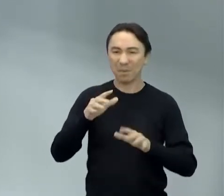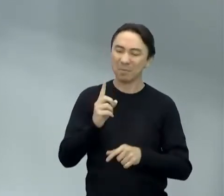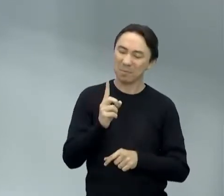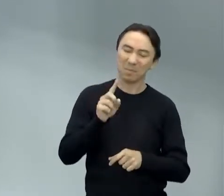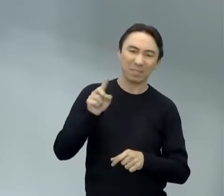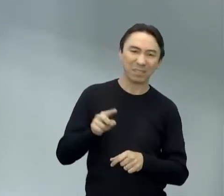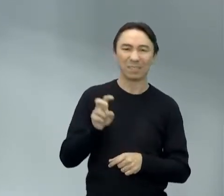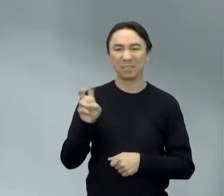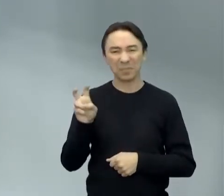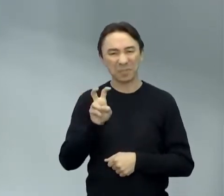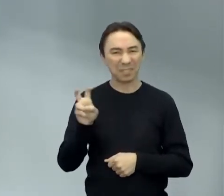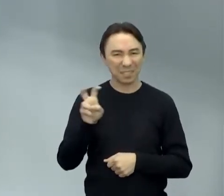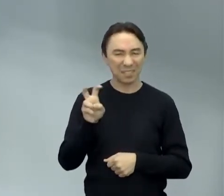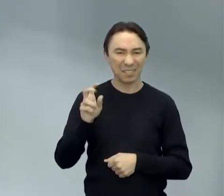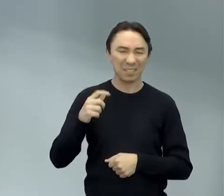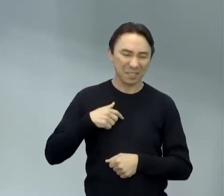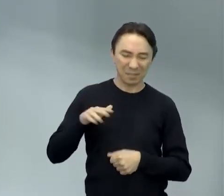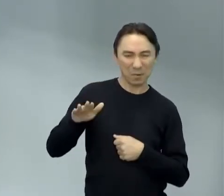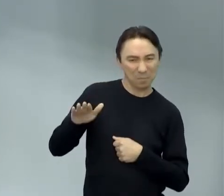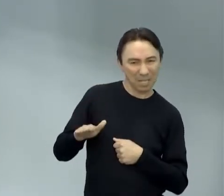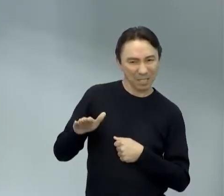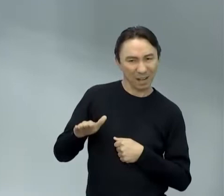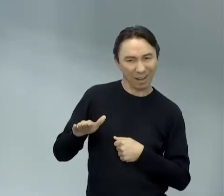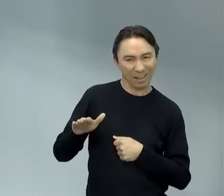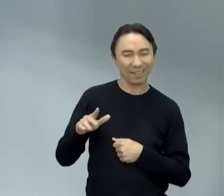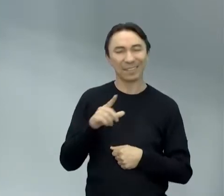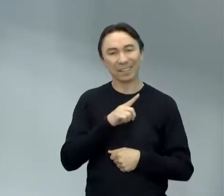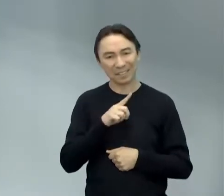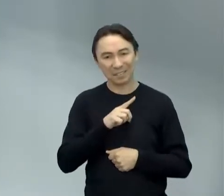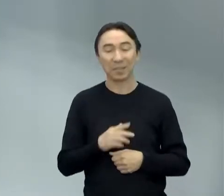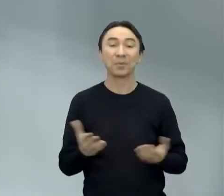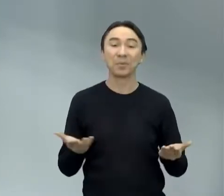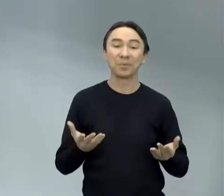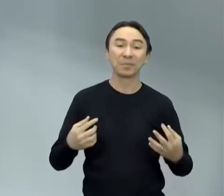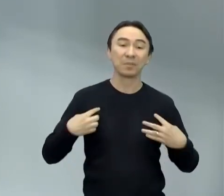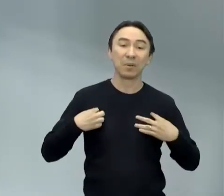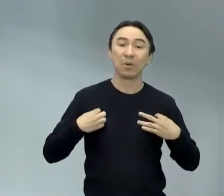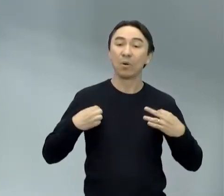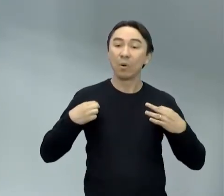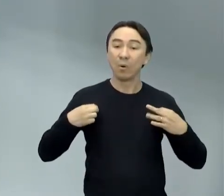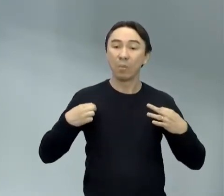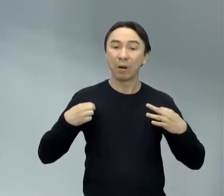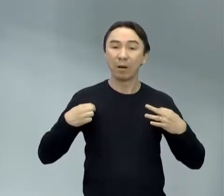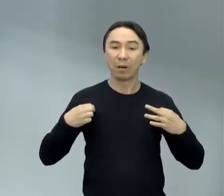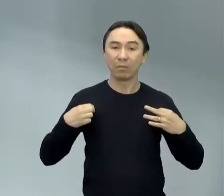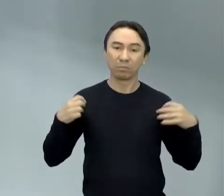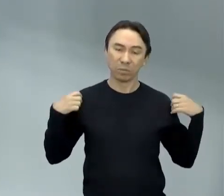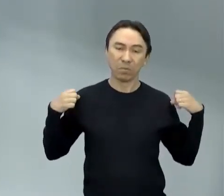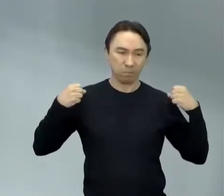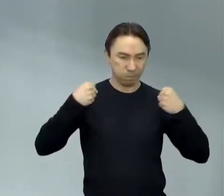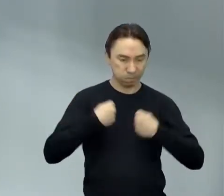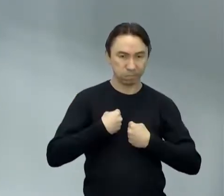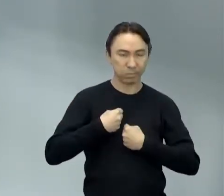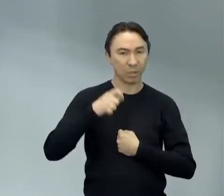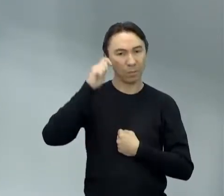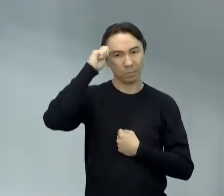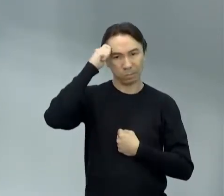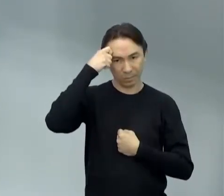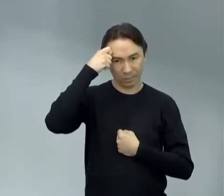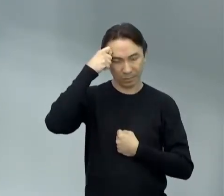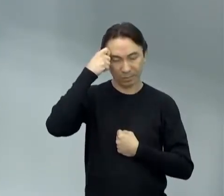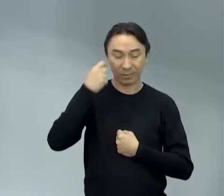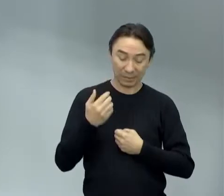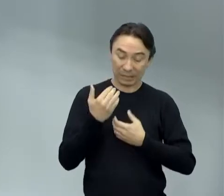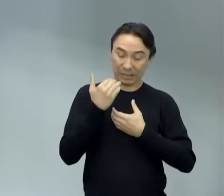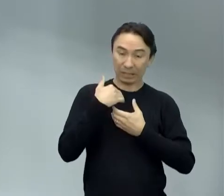1,55 m, né, então assim, sou pequenininha mesmo. Estou hoje vestida com um casaco preto, né, por baixo do casaco